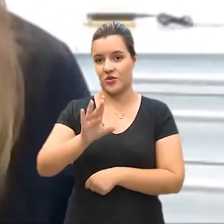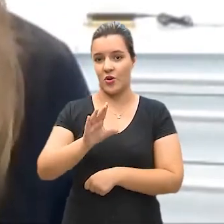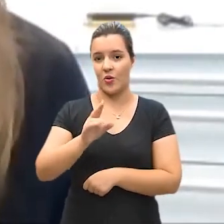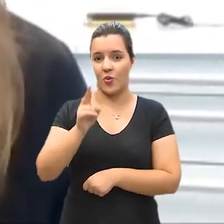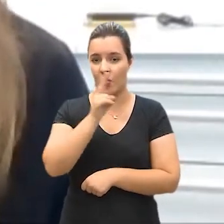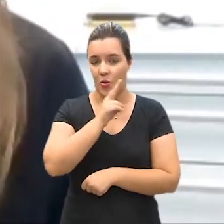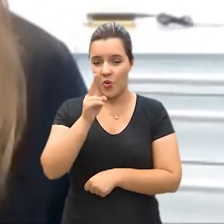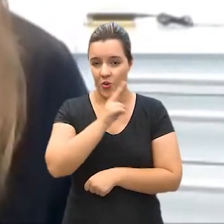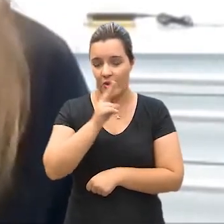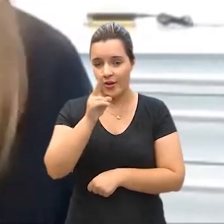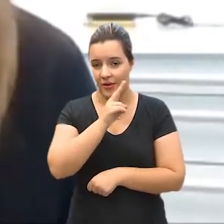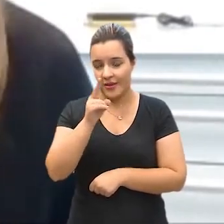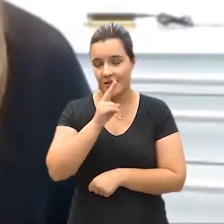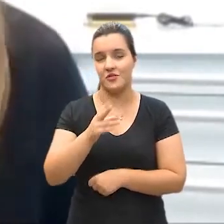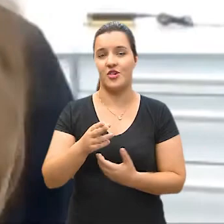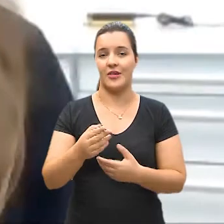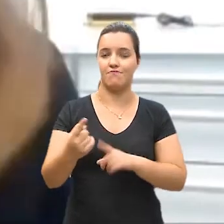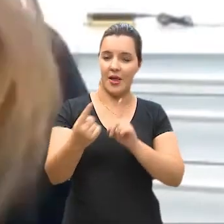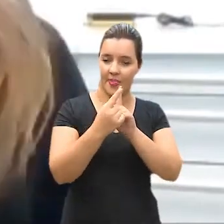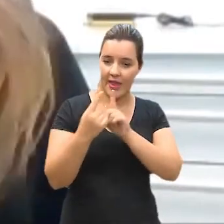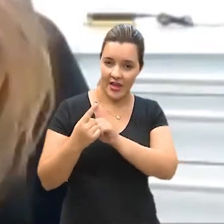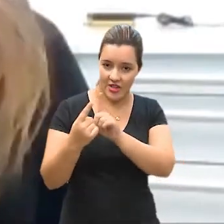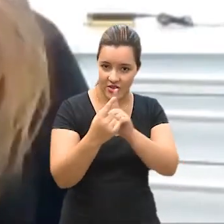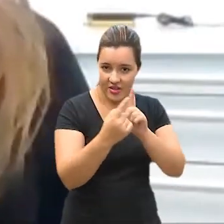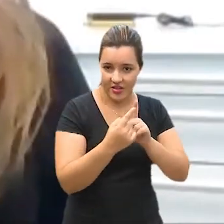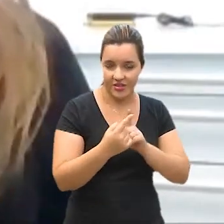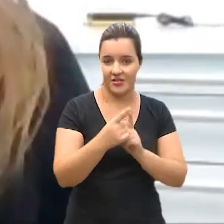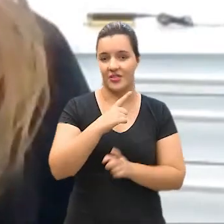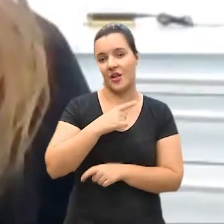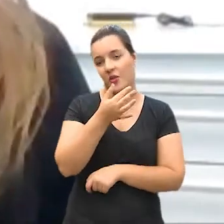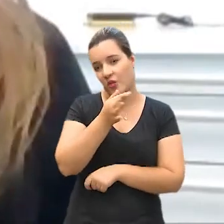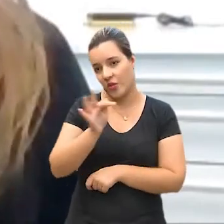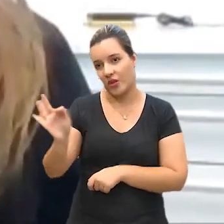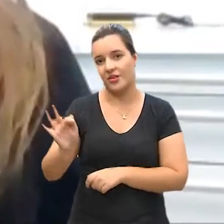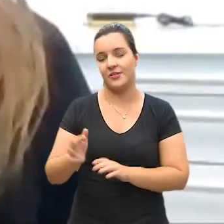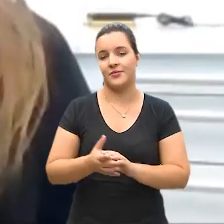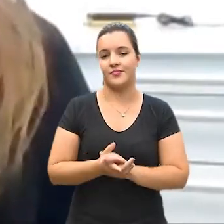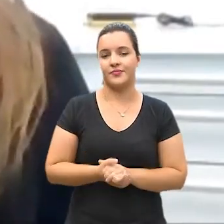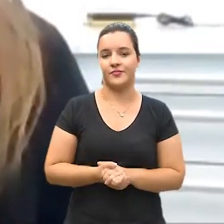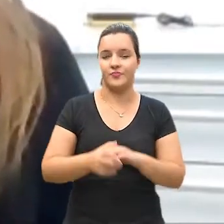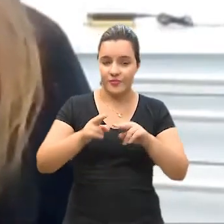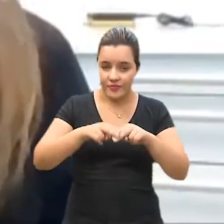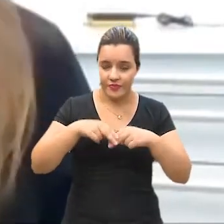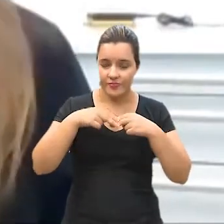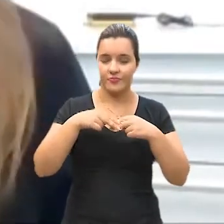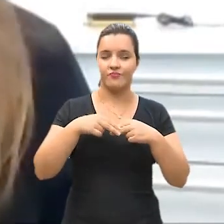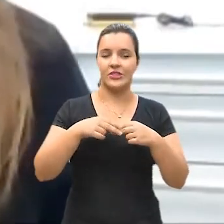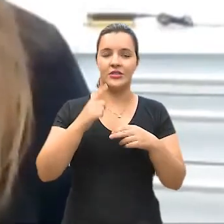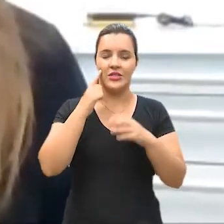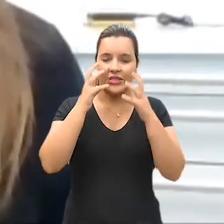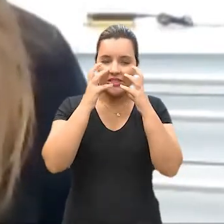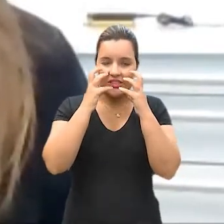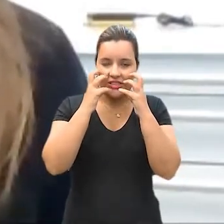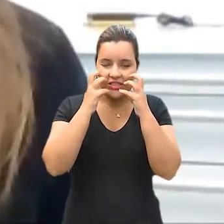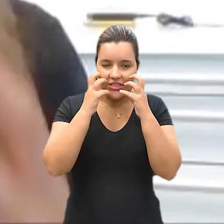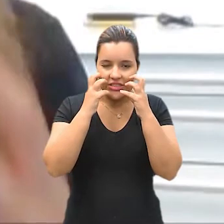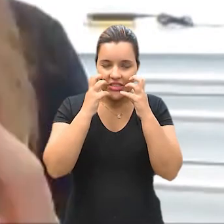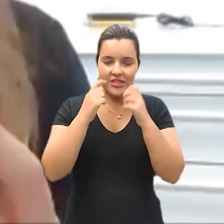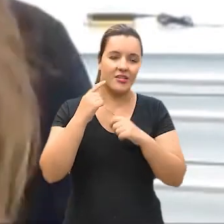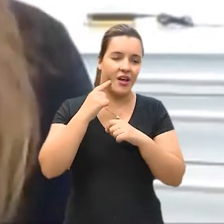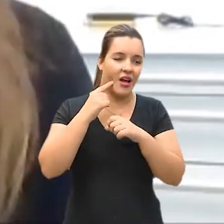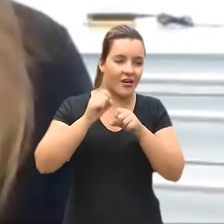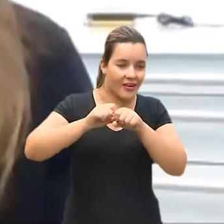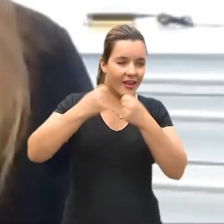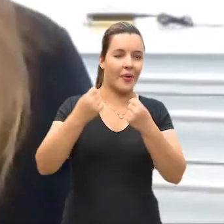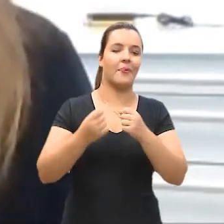mas o que tinha de dor, né, por conta dessa tensão e fratura dental